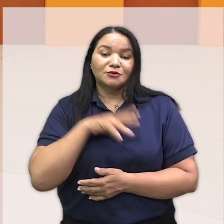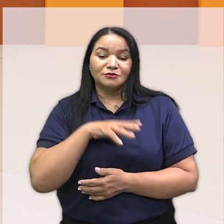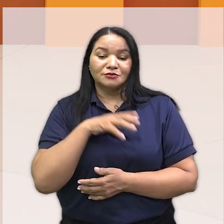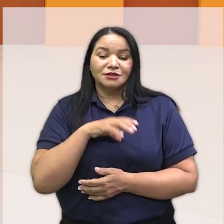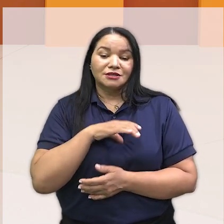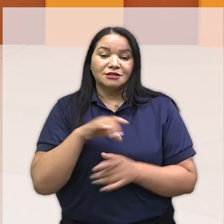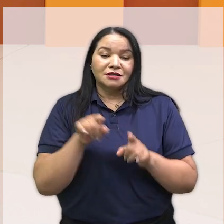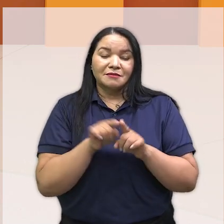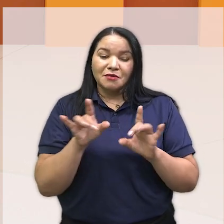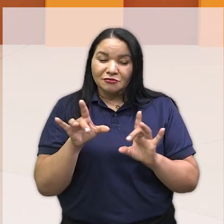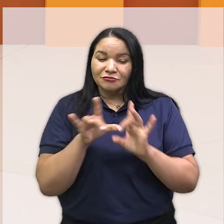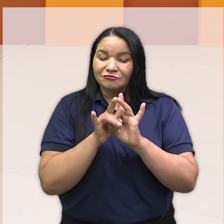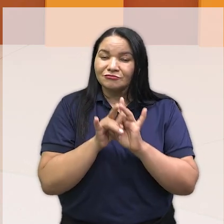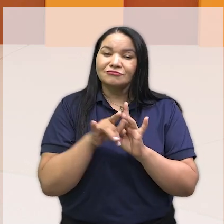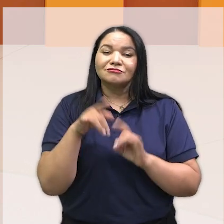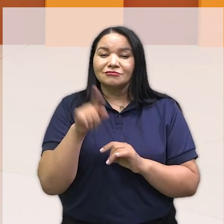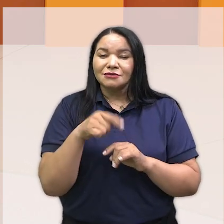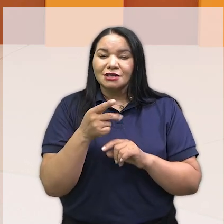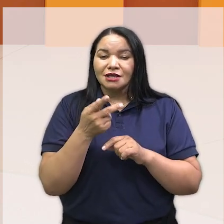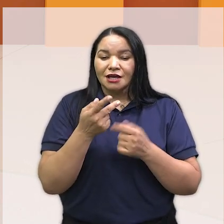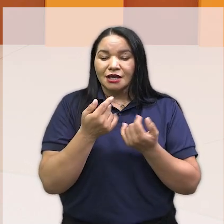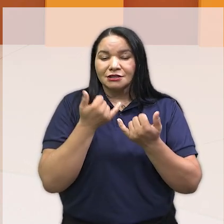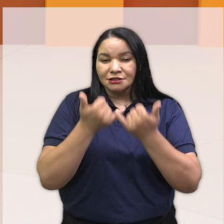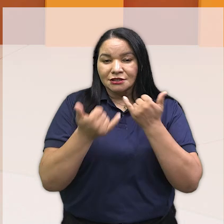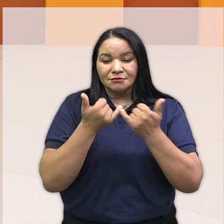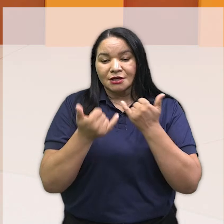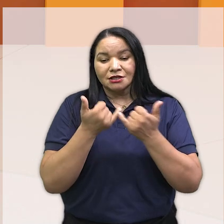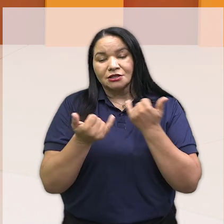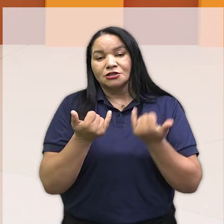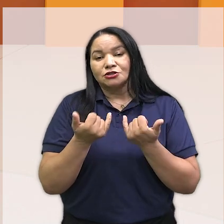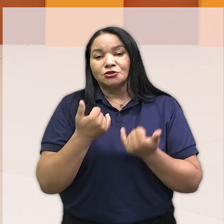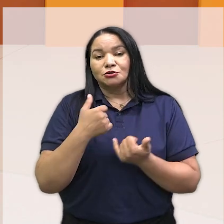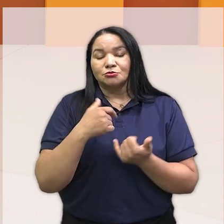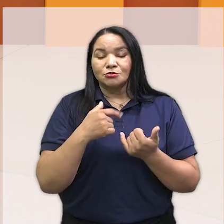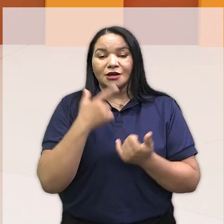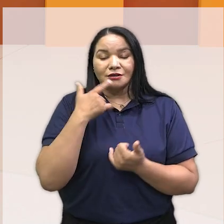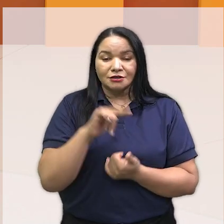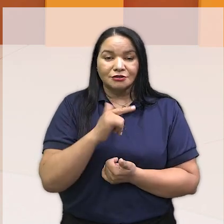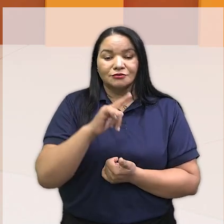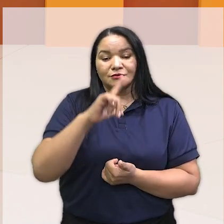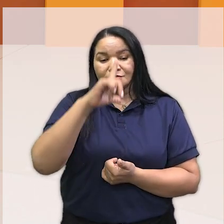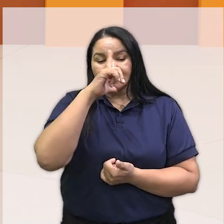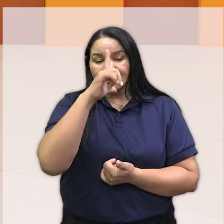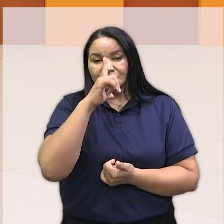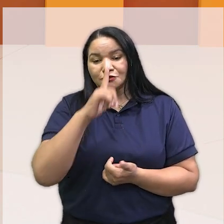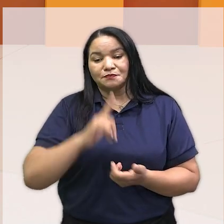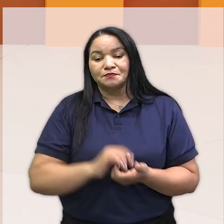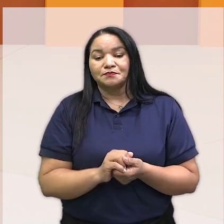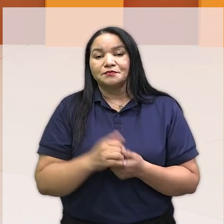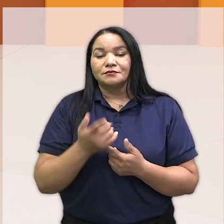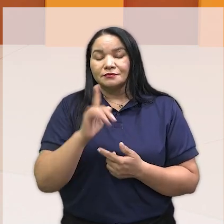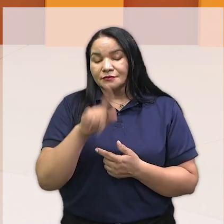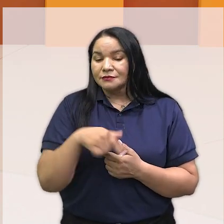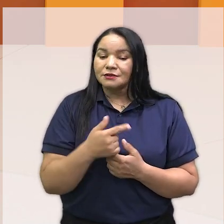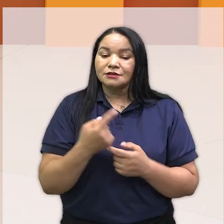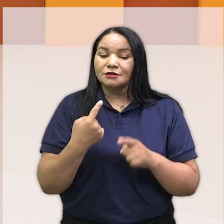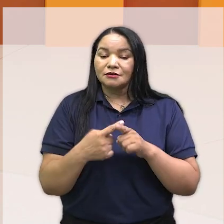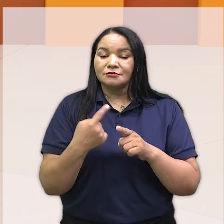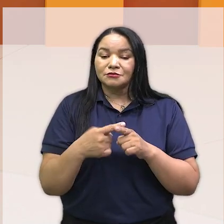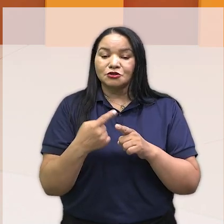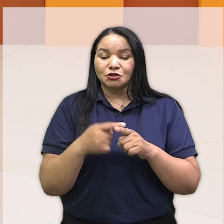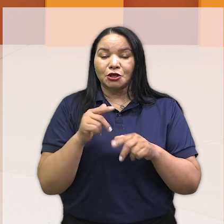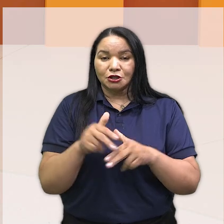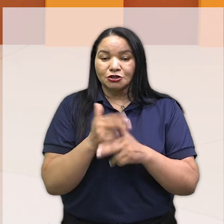esses idiomas, que pega aí a parte do latim, vindo aí essa parte da etnia